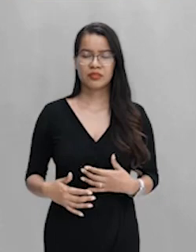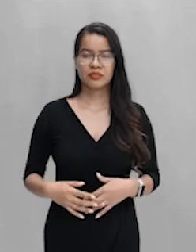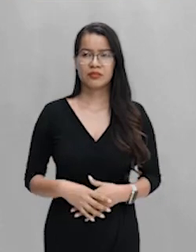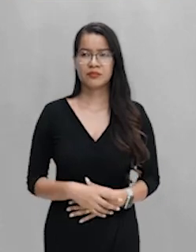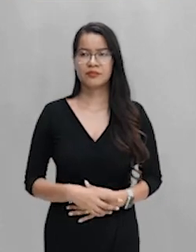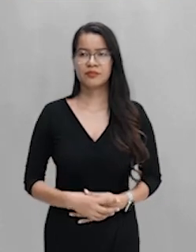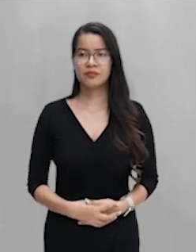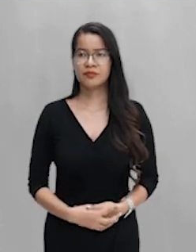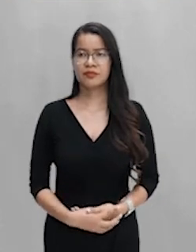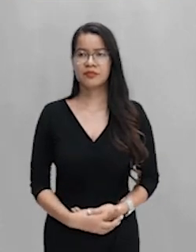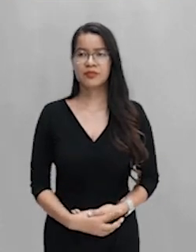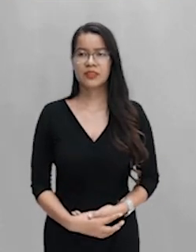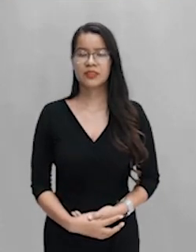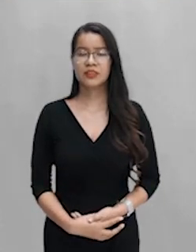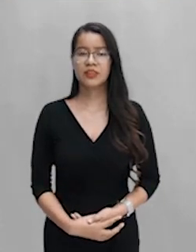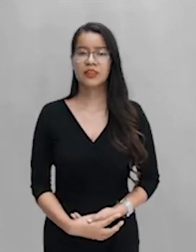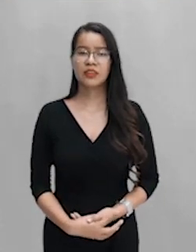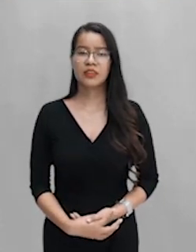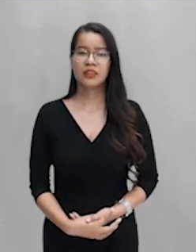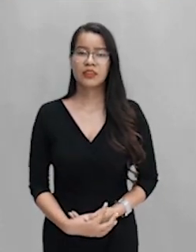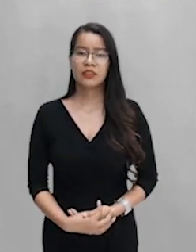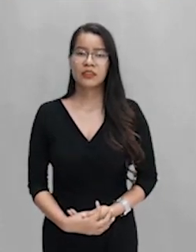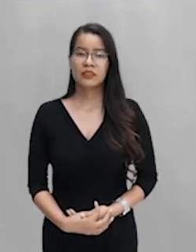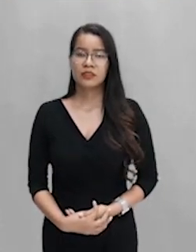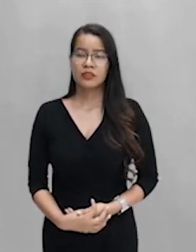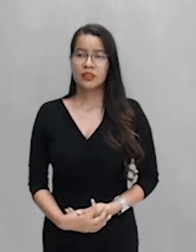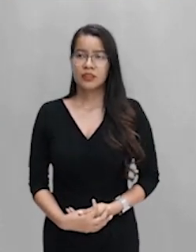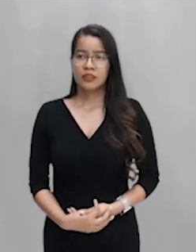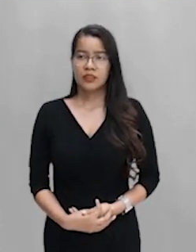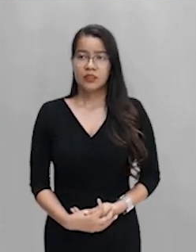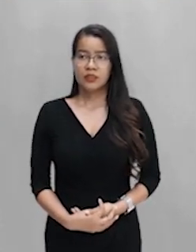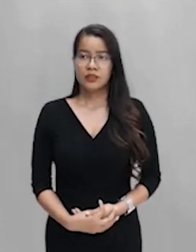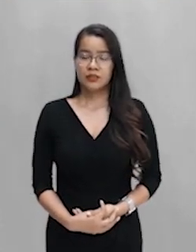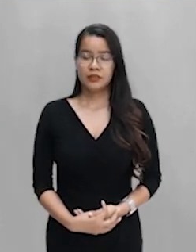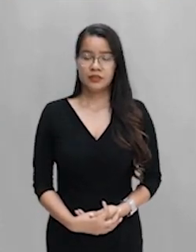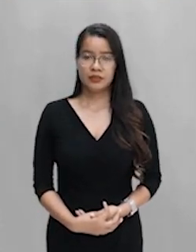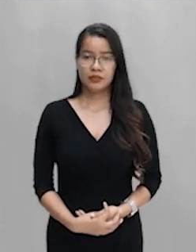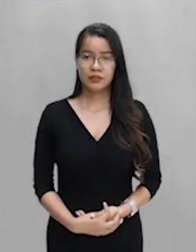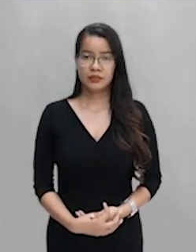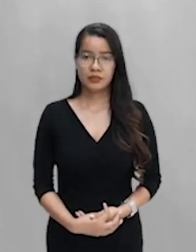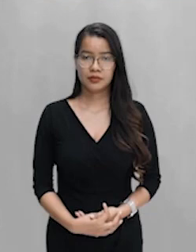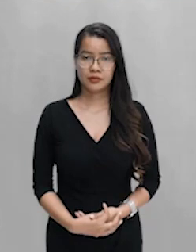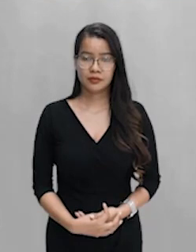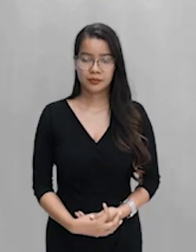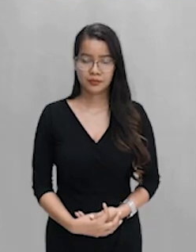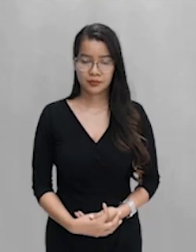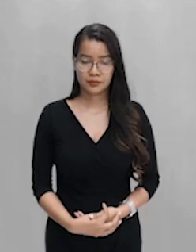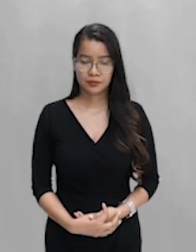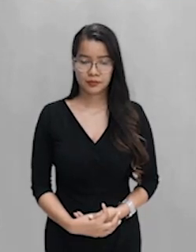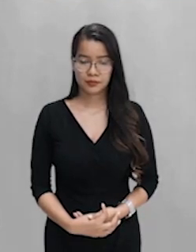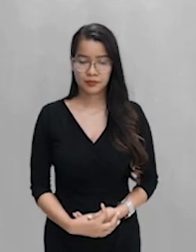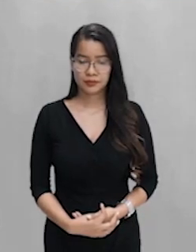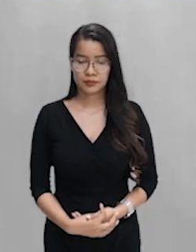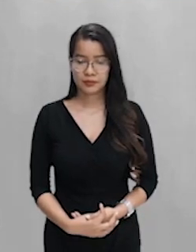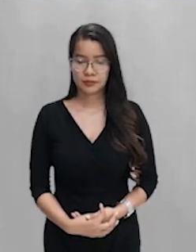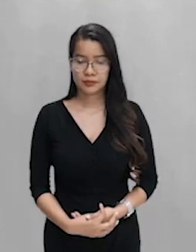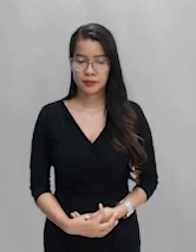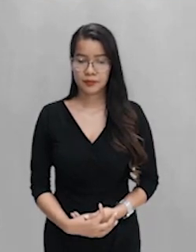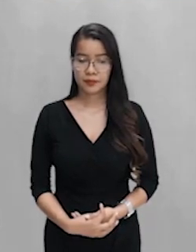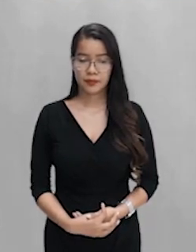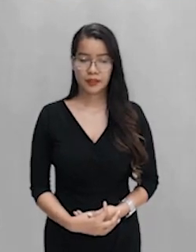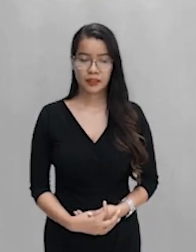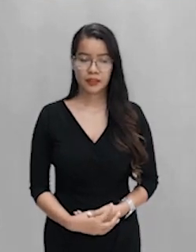jogar-se na piscina. Por isso, ele teve um problema de estômago, uma má digestão e tal, essas coisas todas.